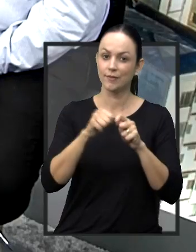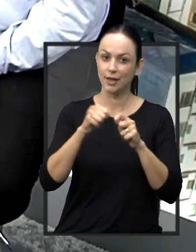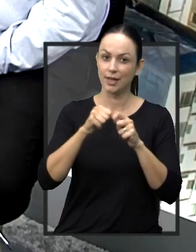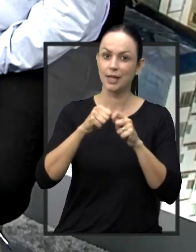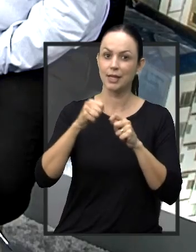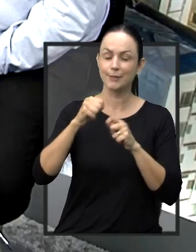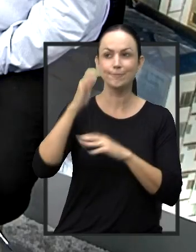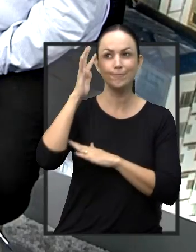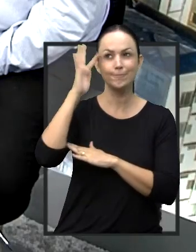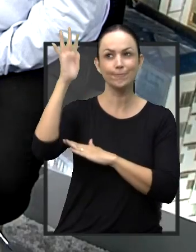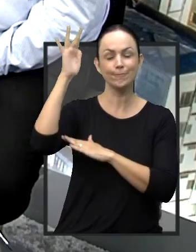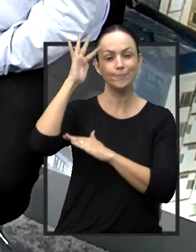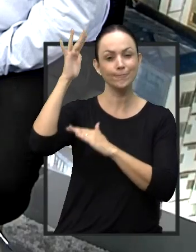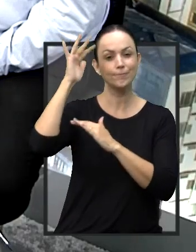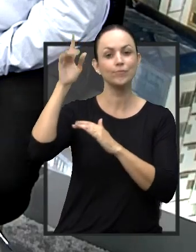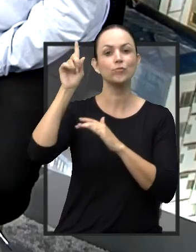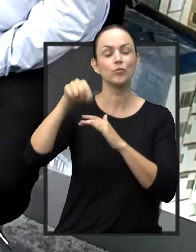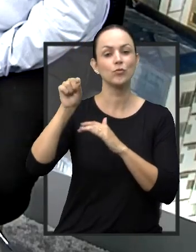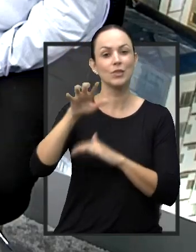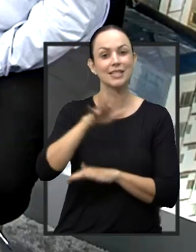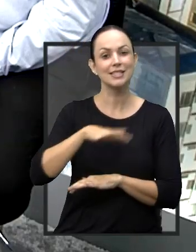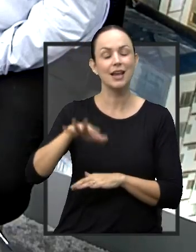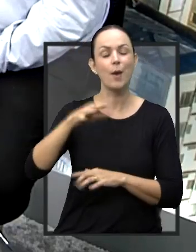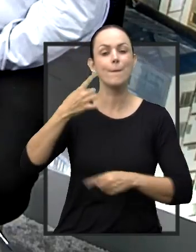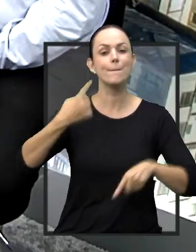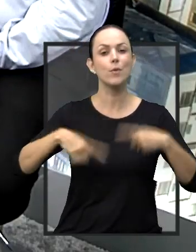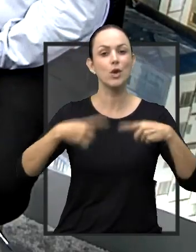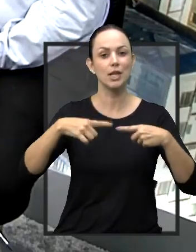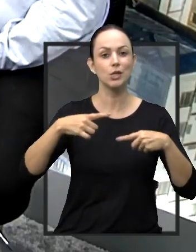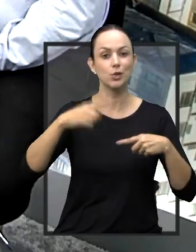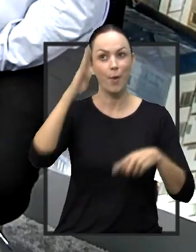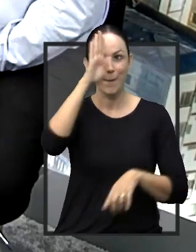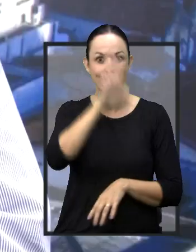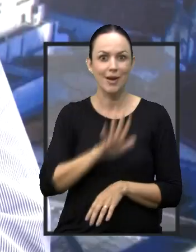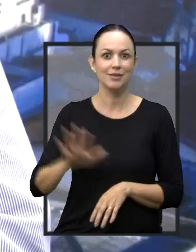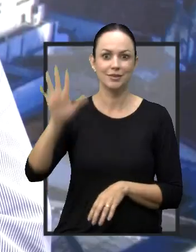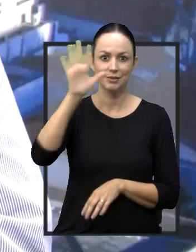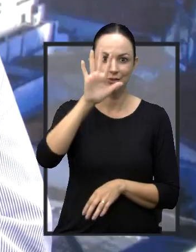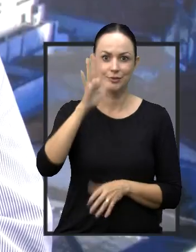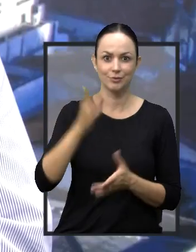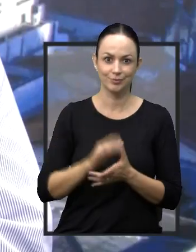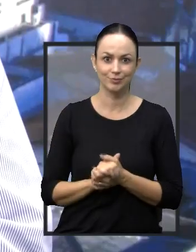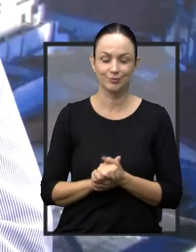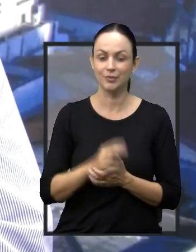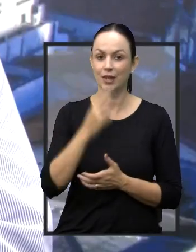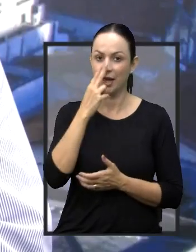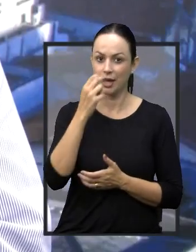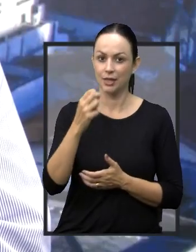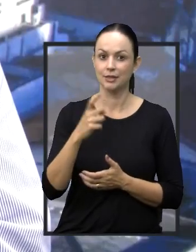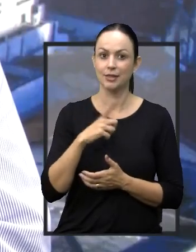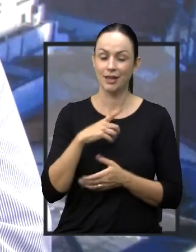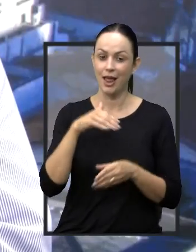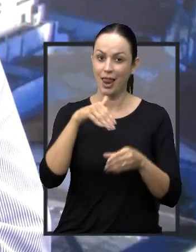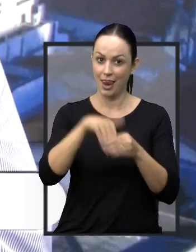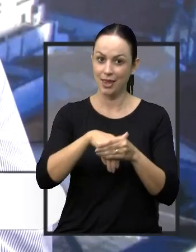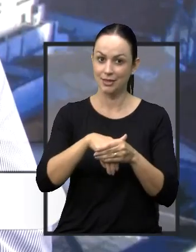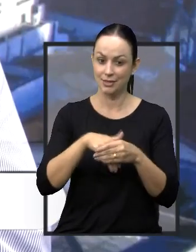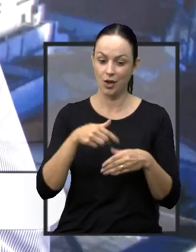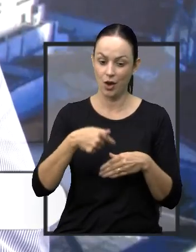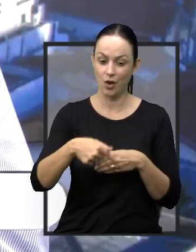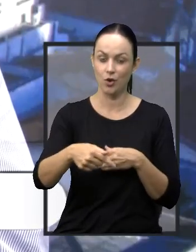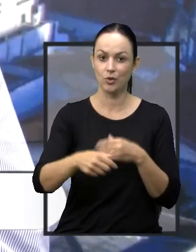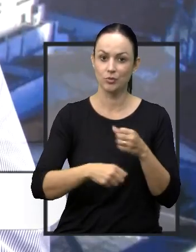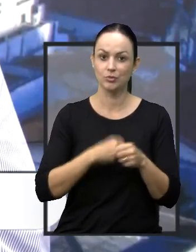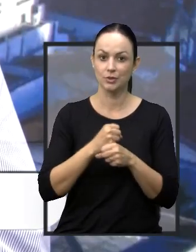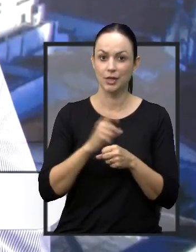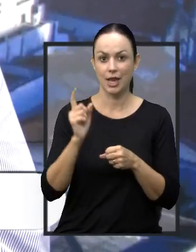inclusive na tribuna, sobre o cenário político nacional. Ângelo, na verdade nós temos eleições, né, esse ano, não a